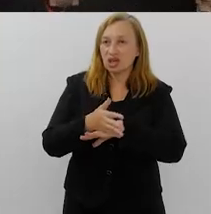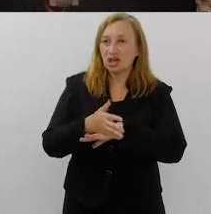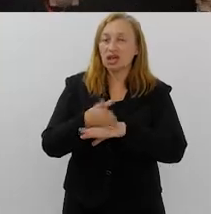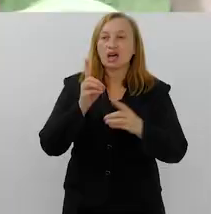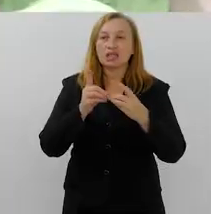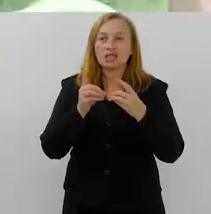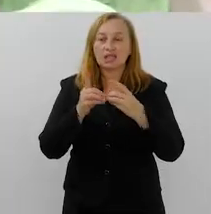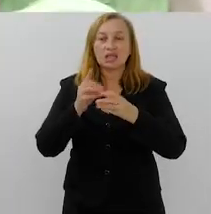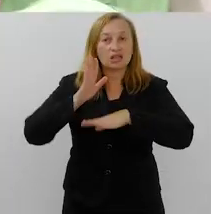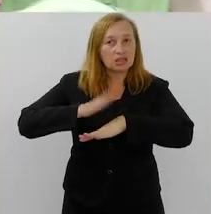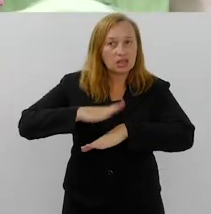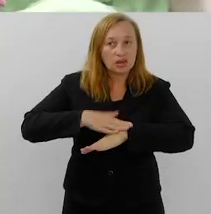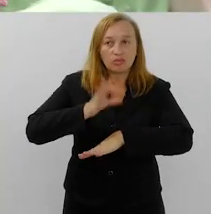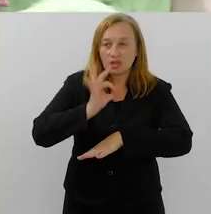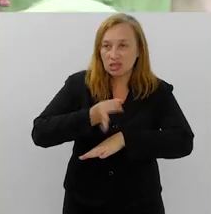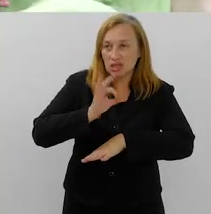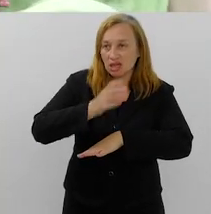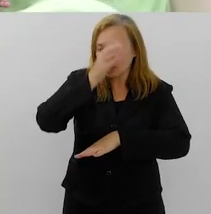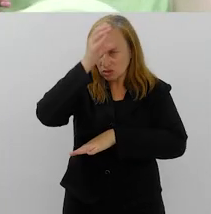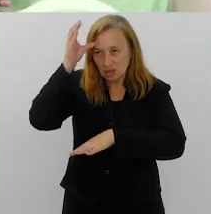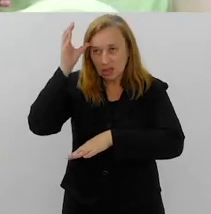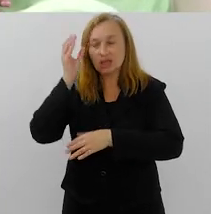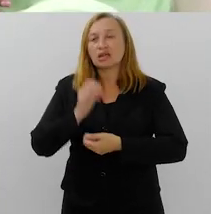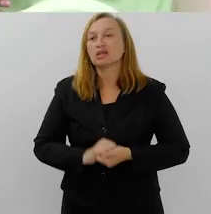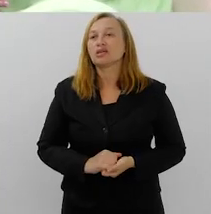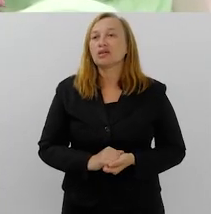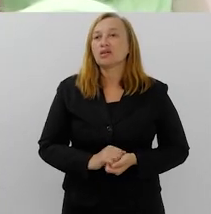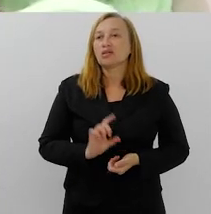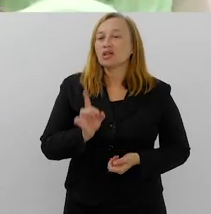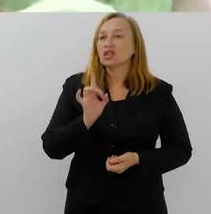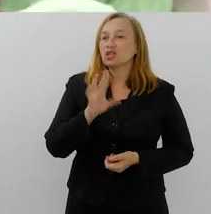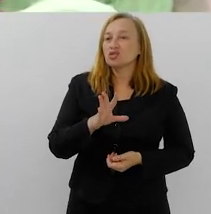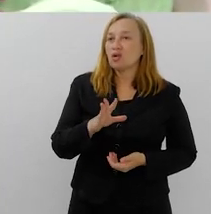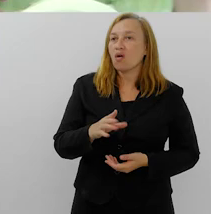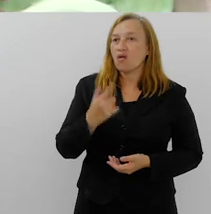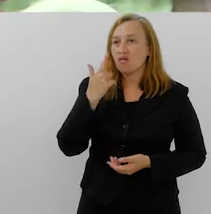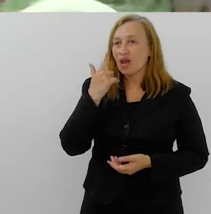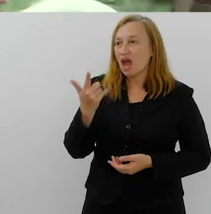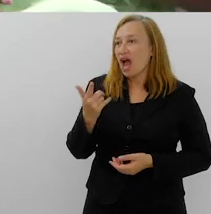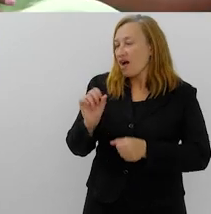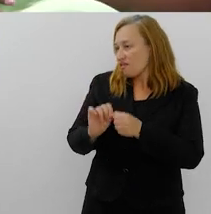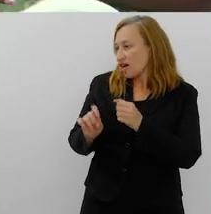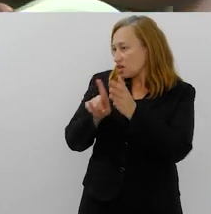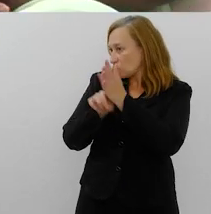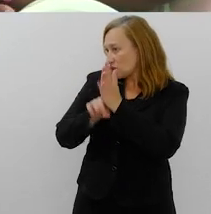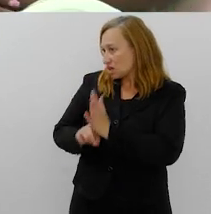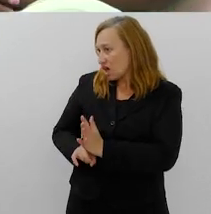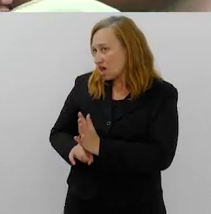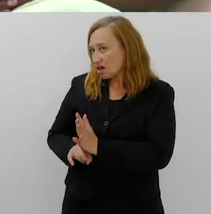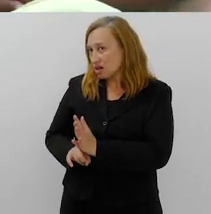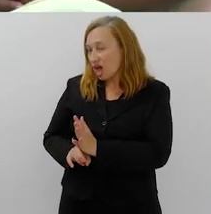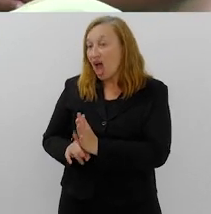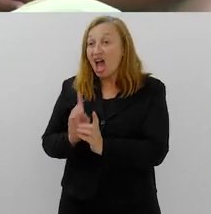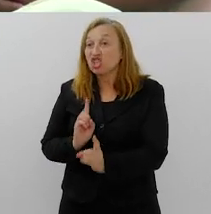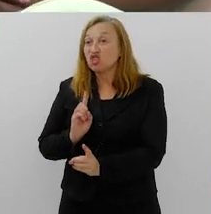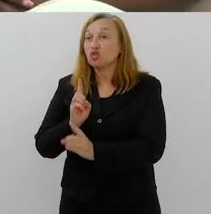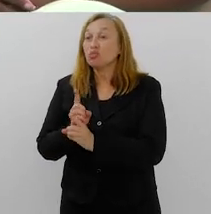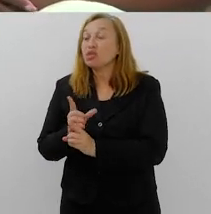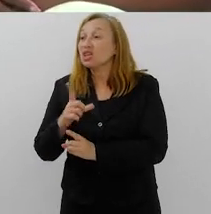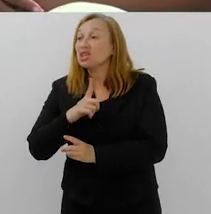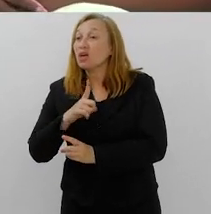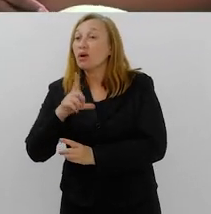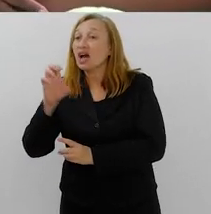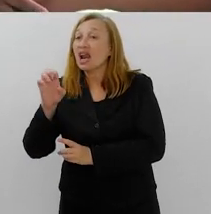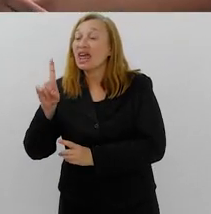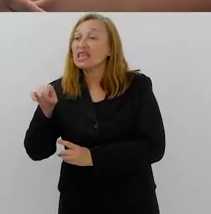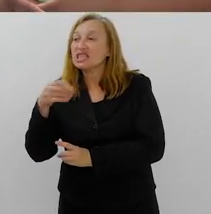conseguir também atender os pacientes em tempo hábil que é uma coisa muito importante né Não adianta só você pegar Ah faz faz o exame